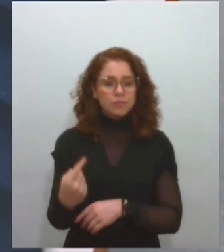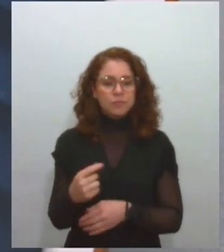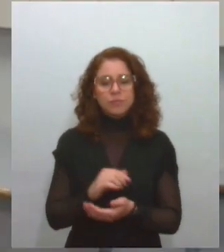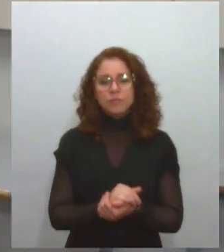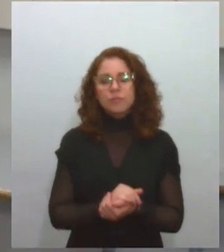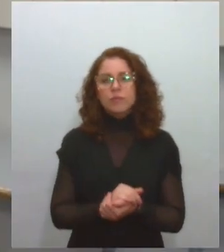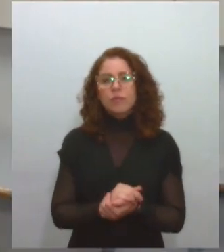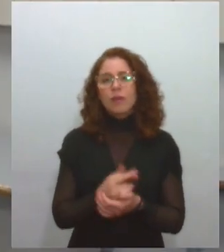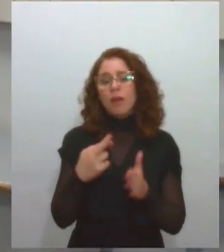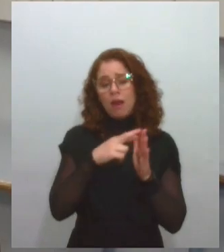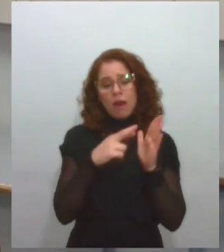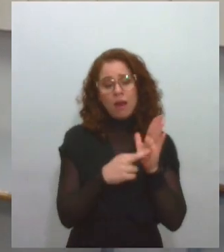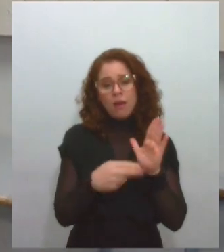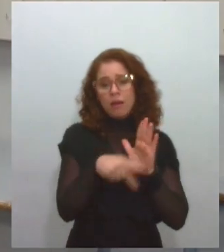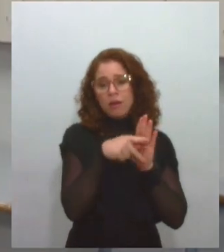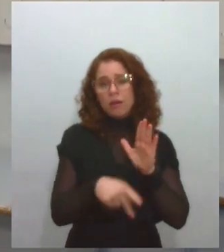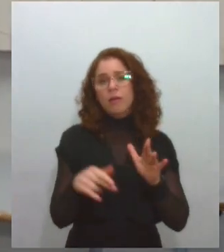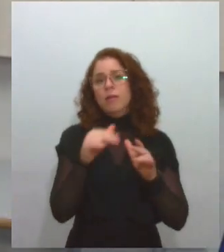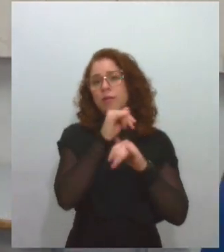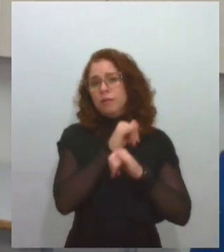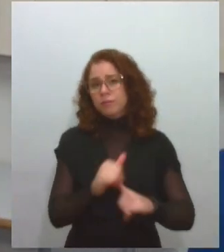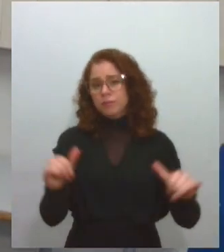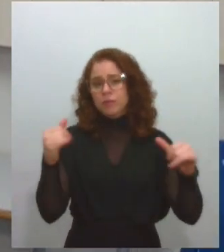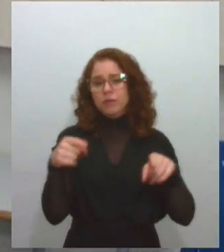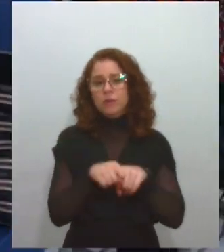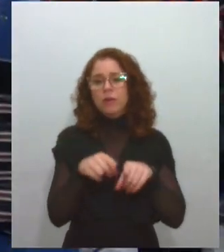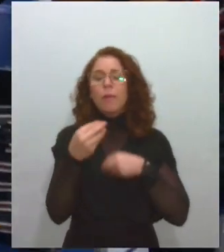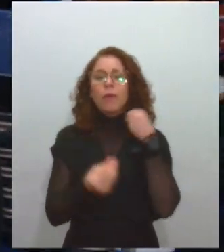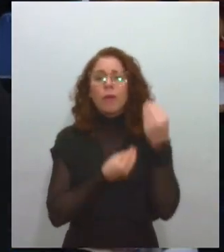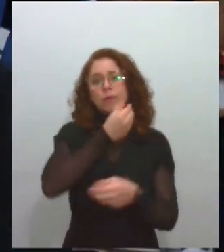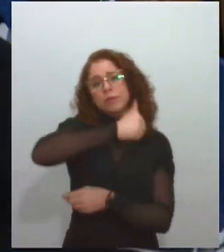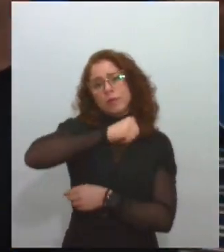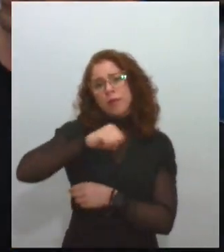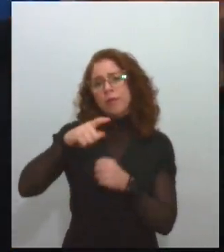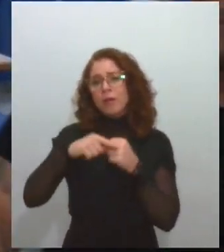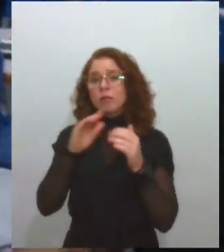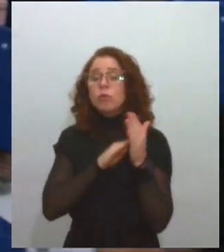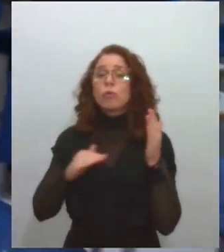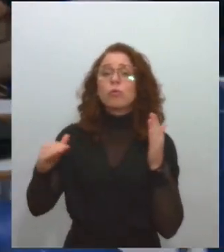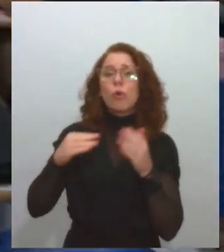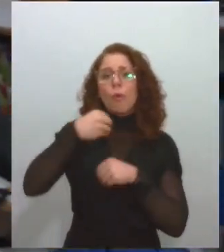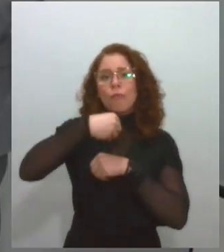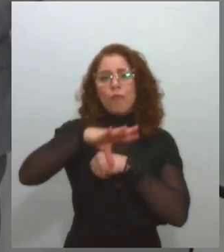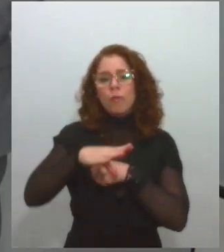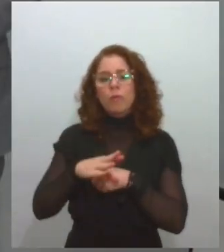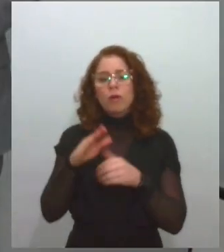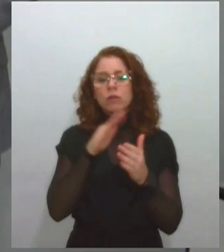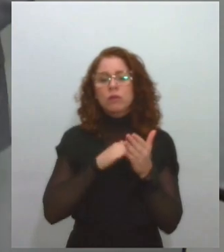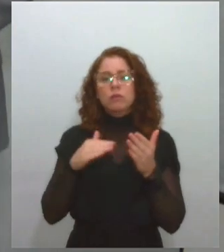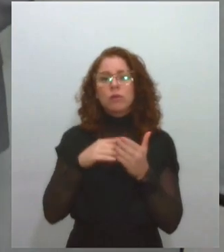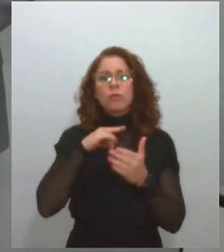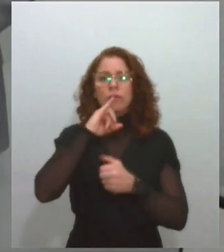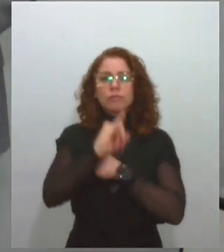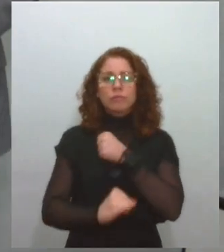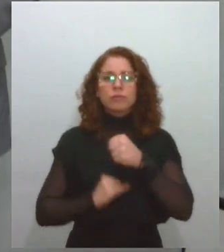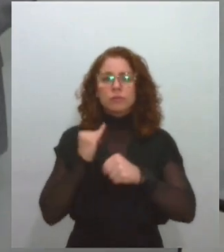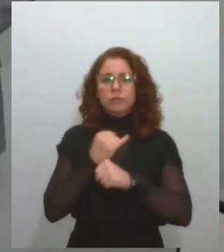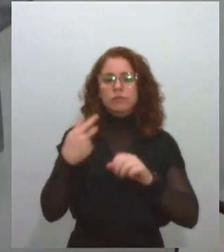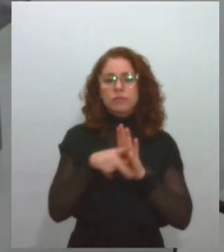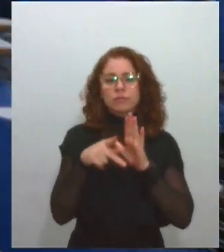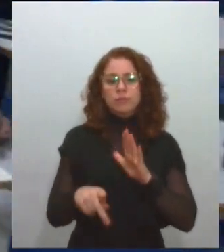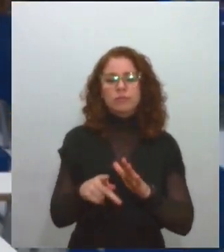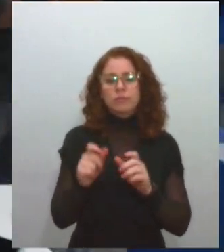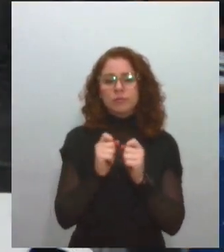procedimentos de avaliação dos artigos e todas as informações seguem reunidas na página oficial da Assembleia Legislativa